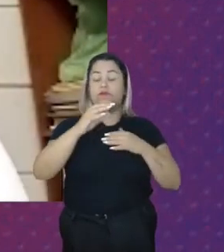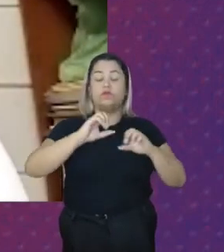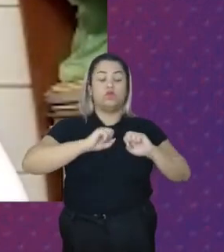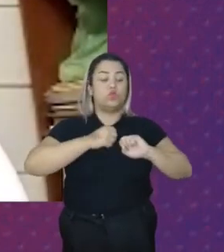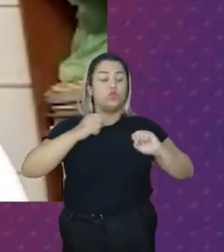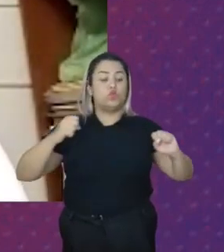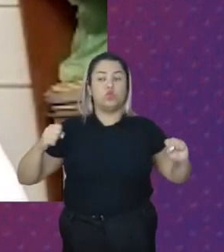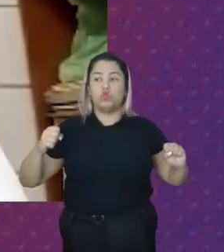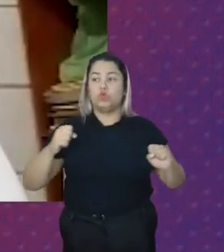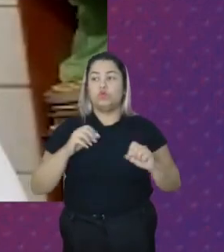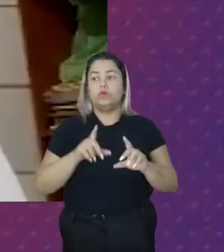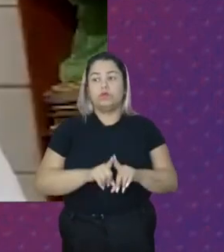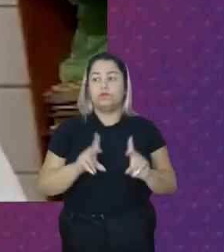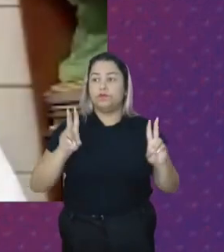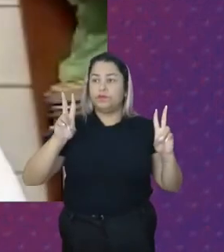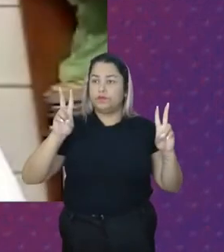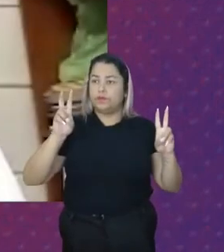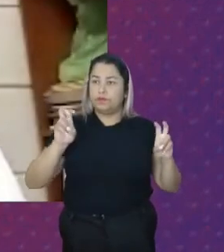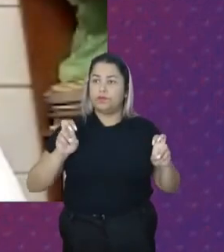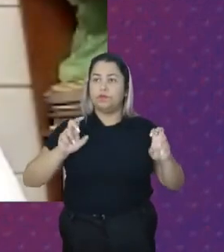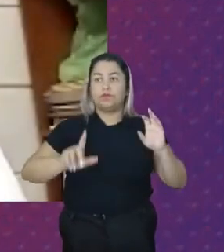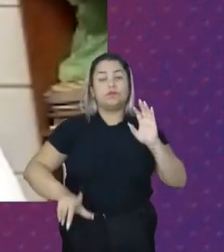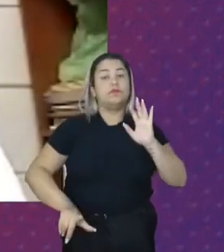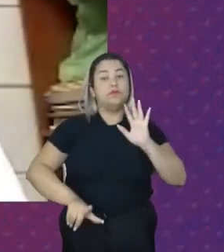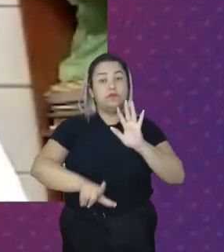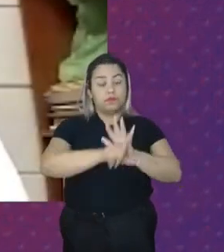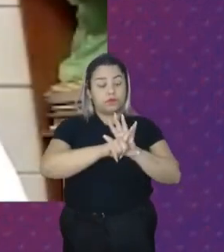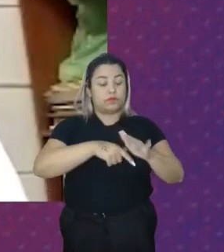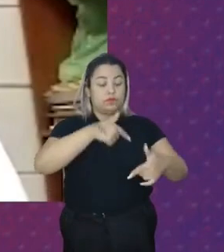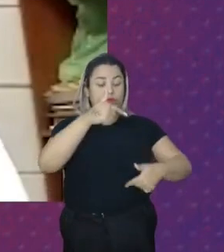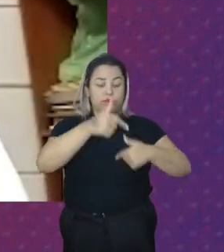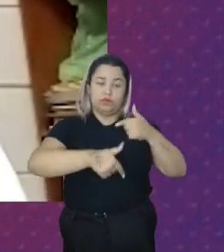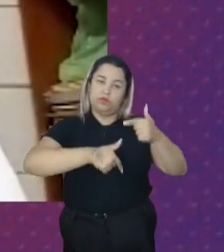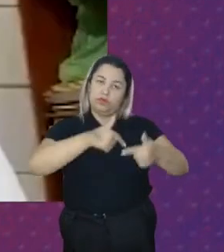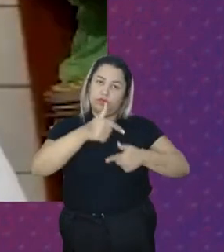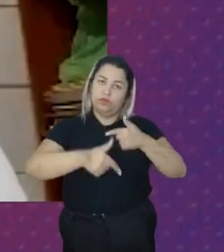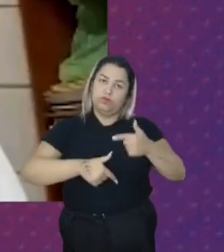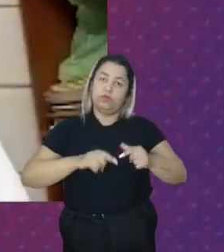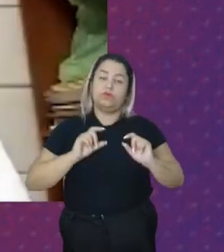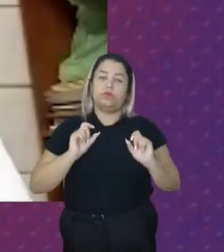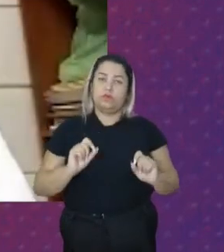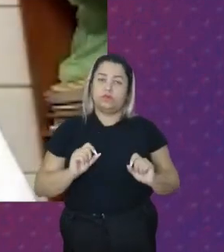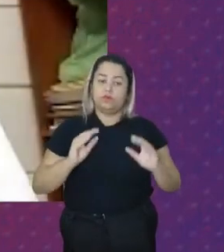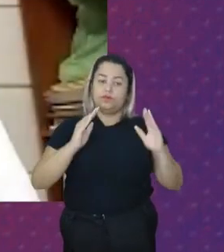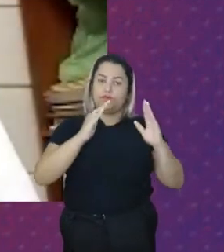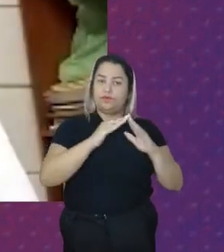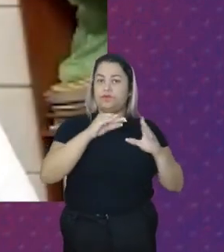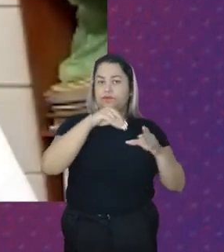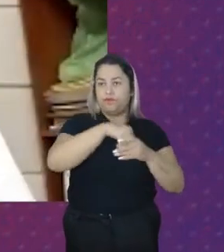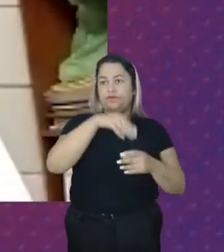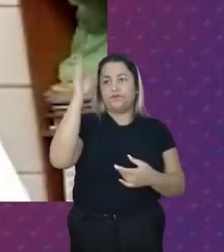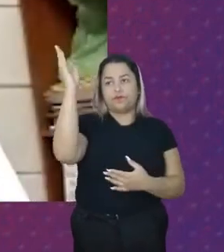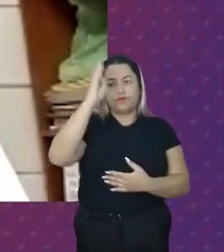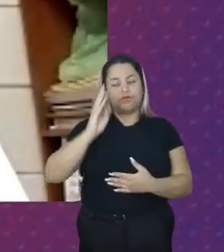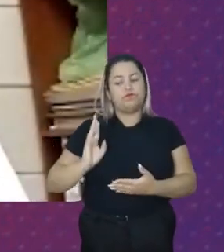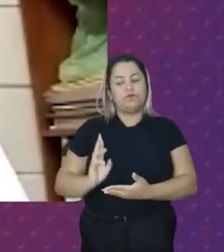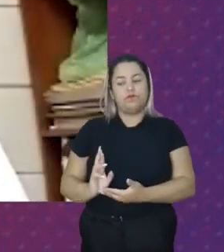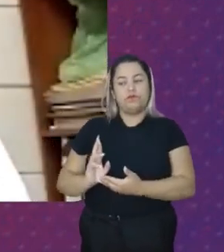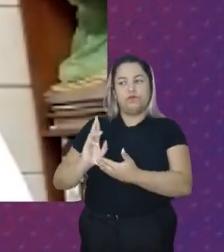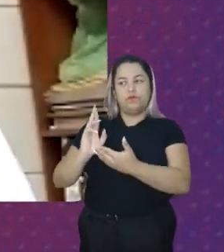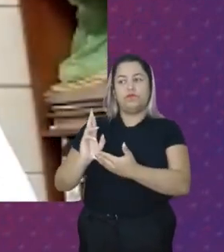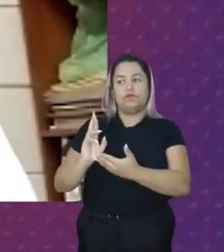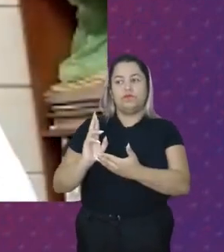Em termos De legislação Trabalhista Para o trabalho Doméstico O Brasil É referência